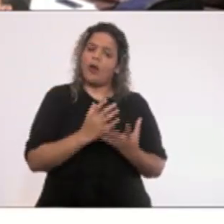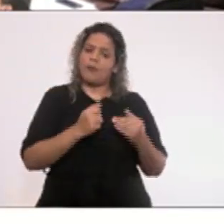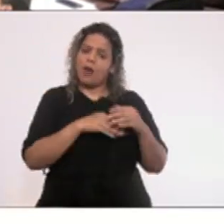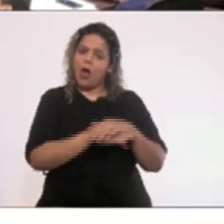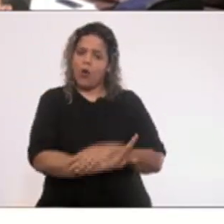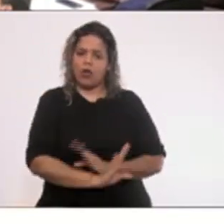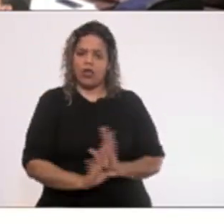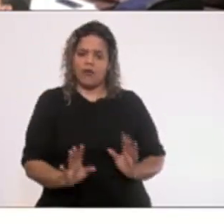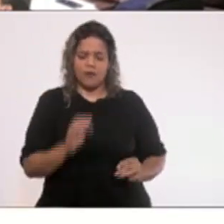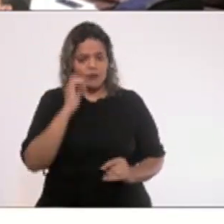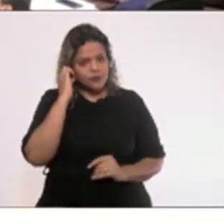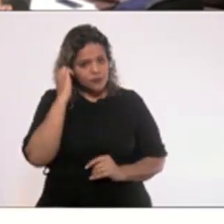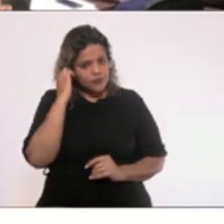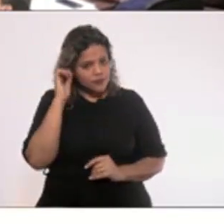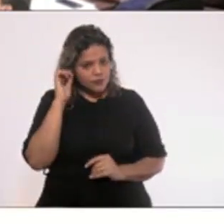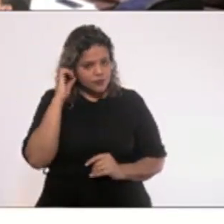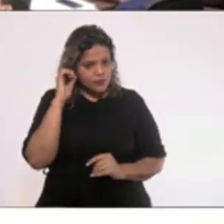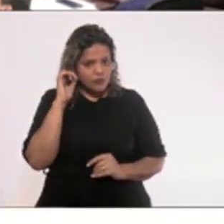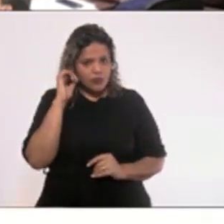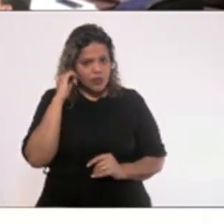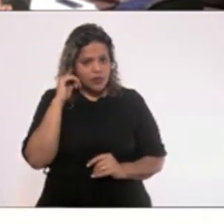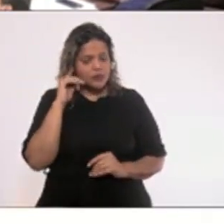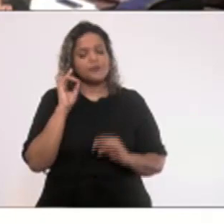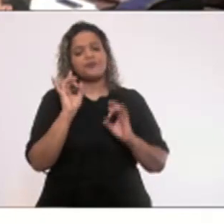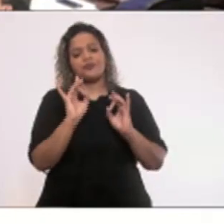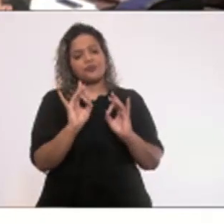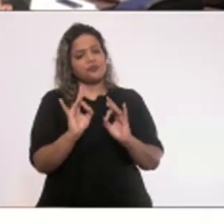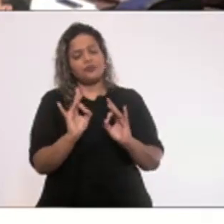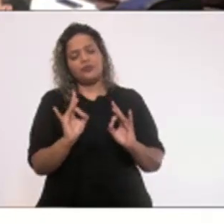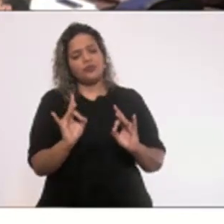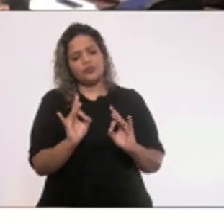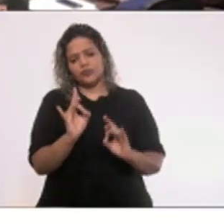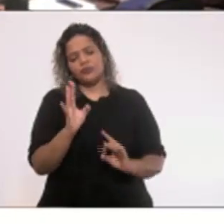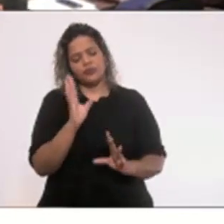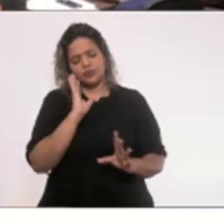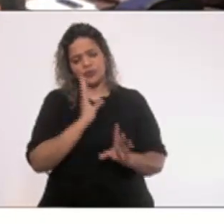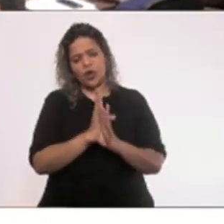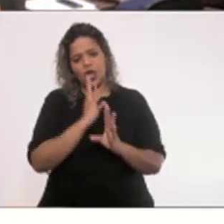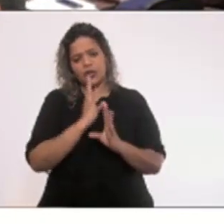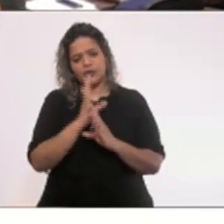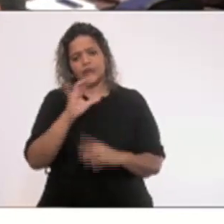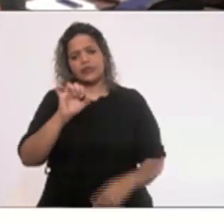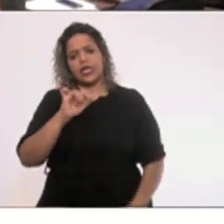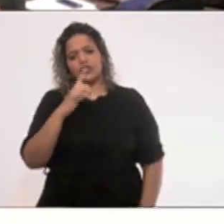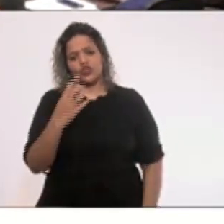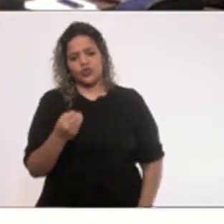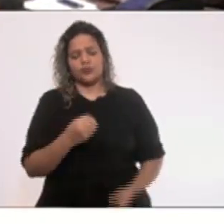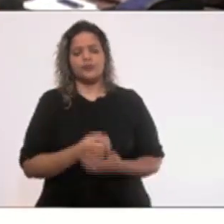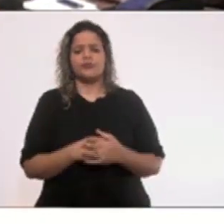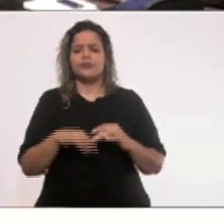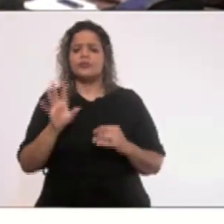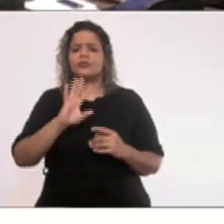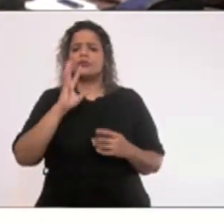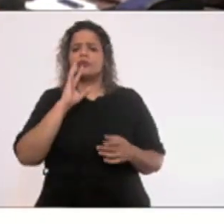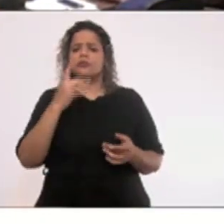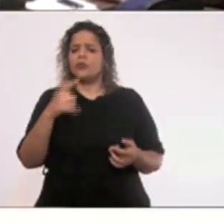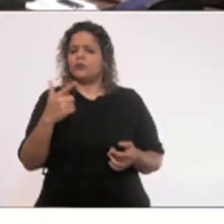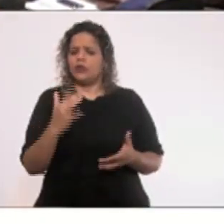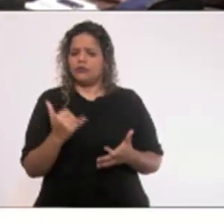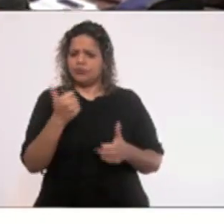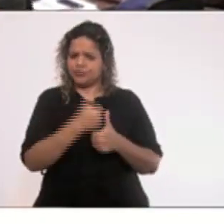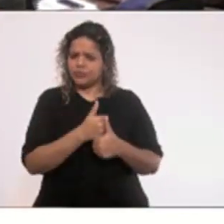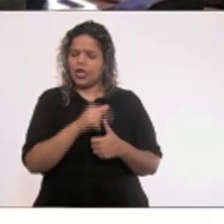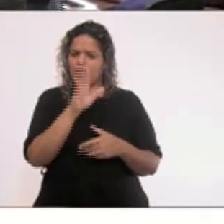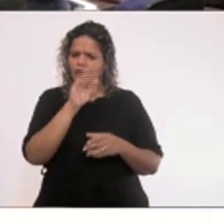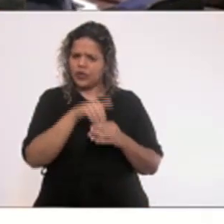Então, é só... Questão de ordem, senhor presidente. Questão de ordem, deputado doutor Serginho. Senhor presidente, na hipótese como não houve substitutivo,